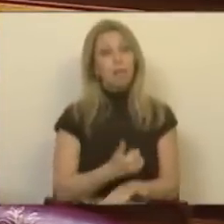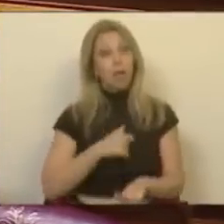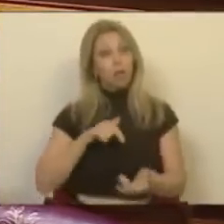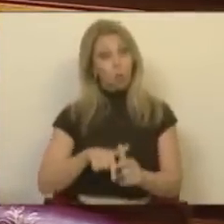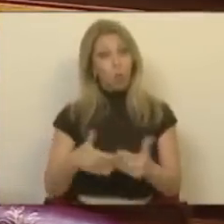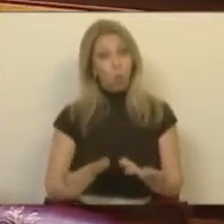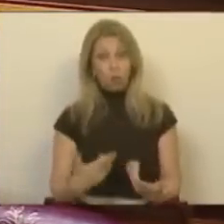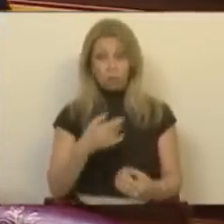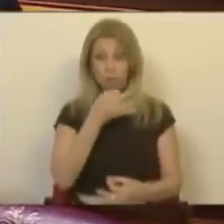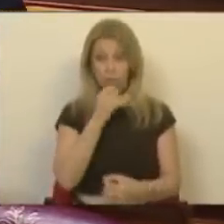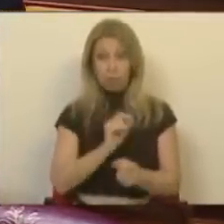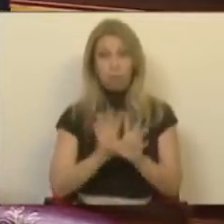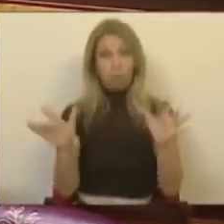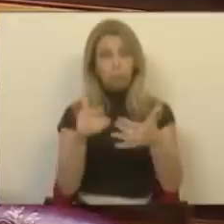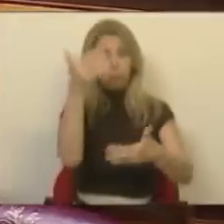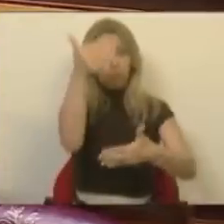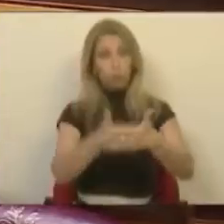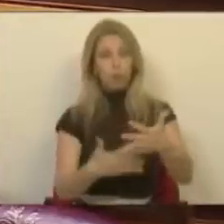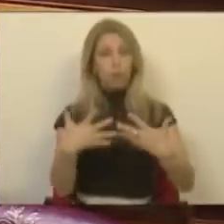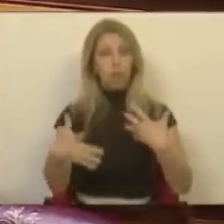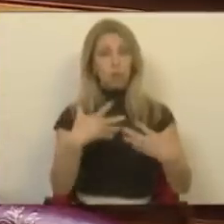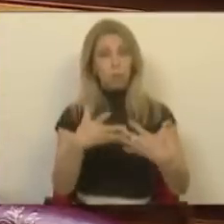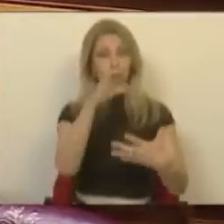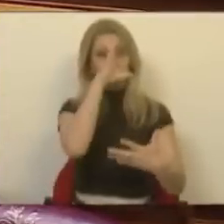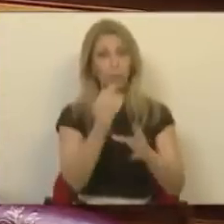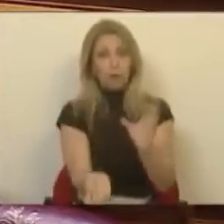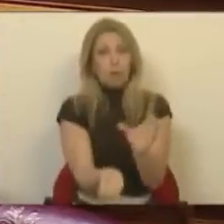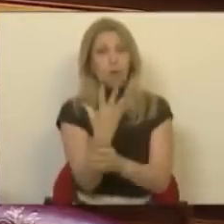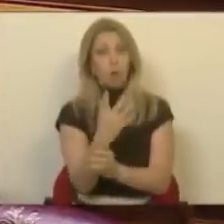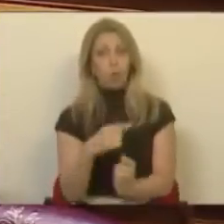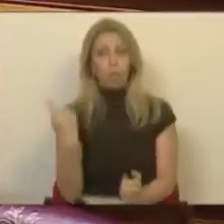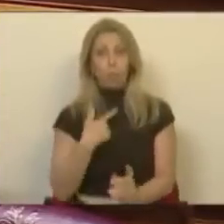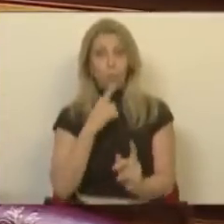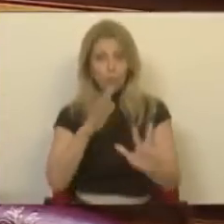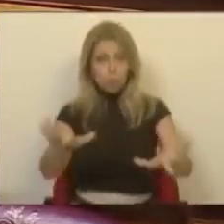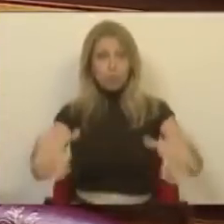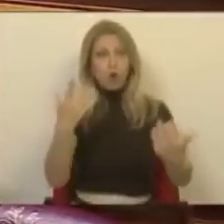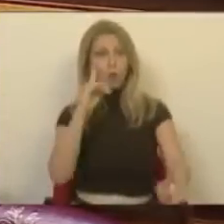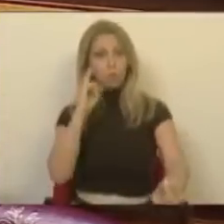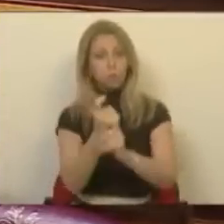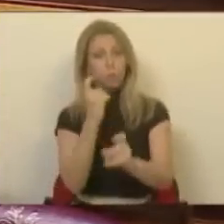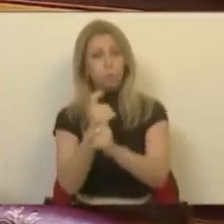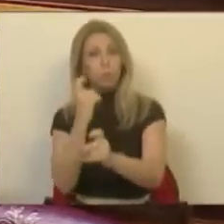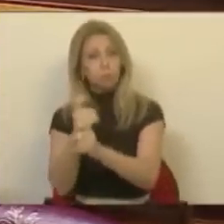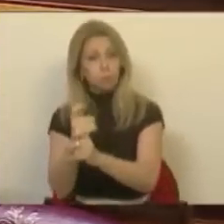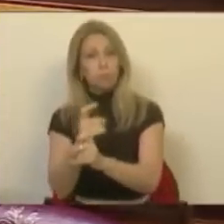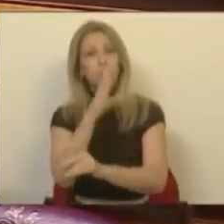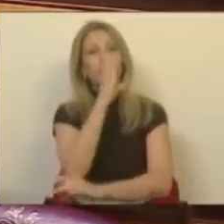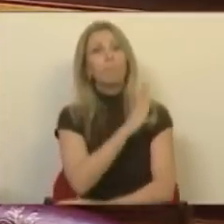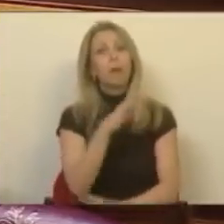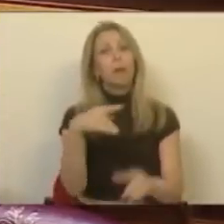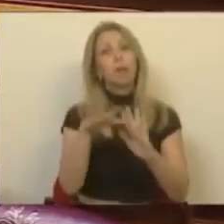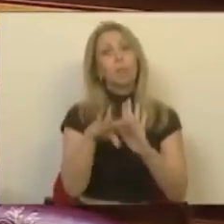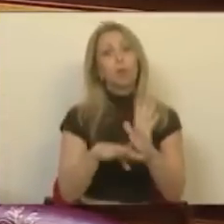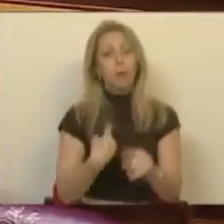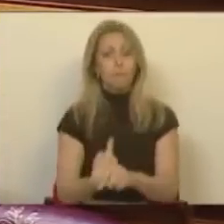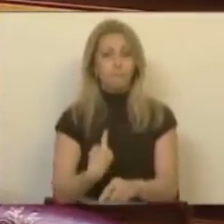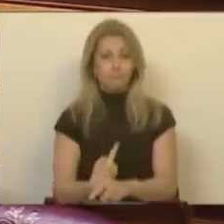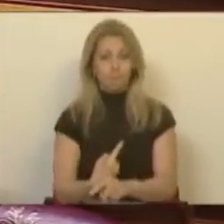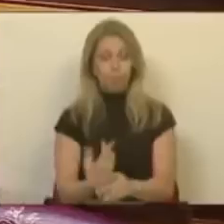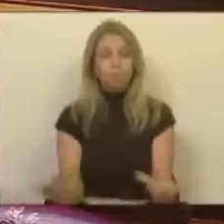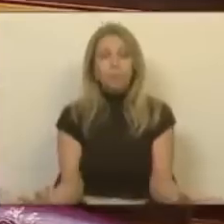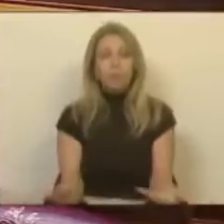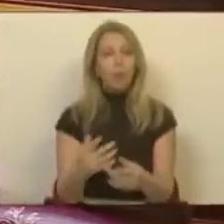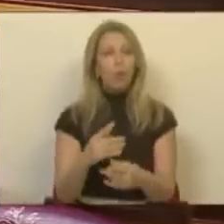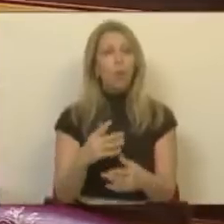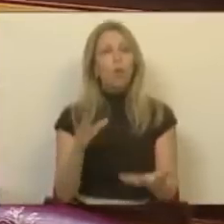Portal de Transparência um portal criado pelo governo para que todos pudéssemos escrutinar a execução desse mesmo programa e Então